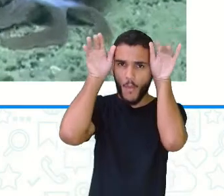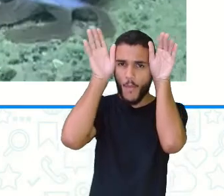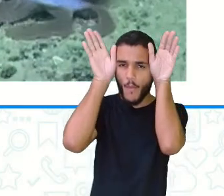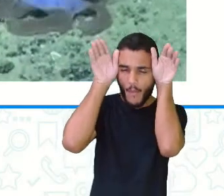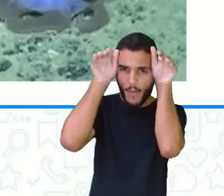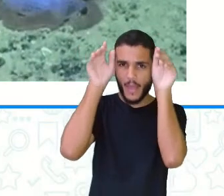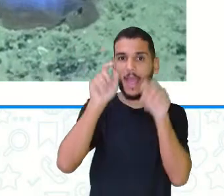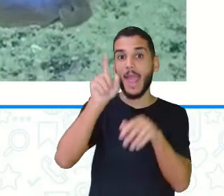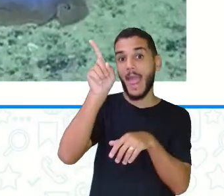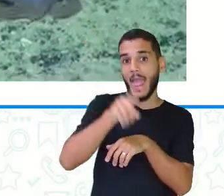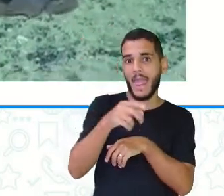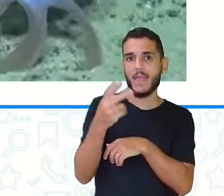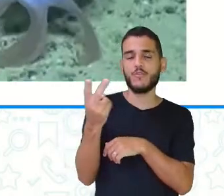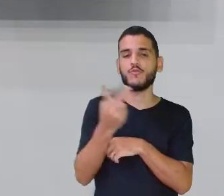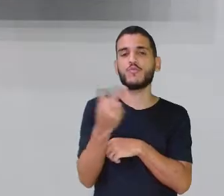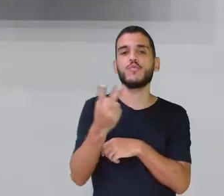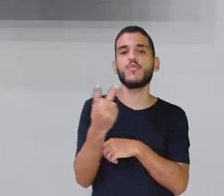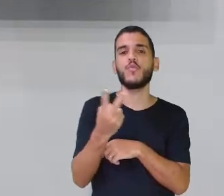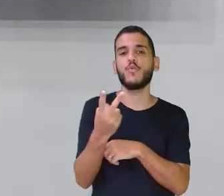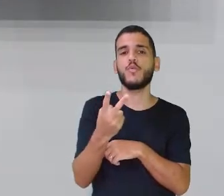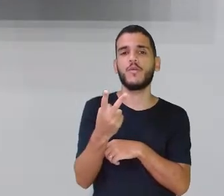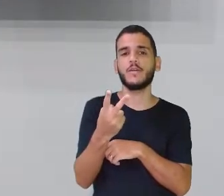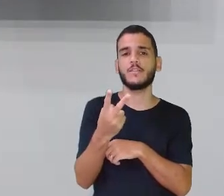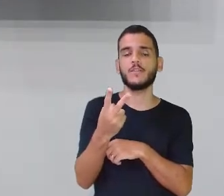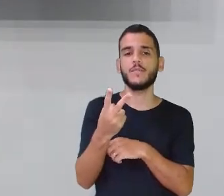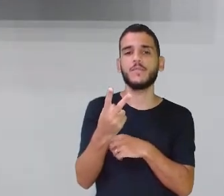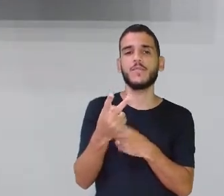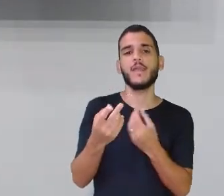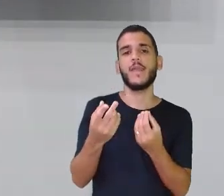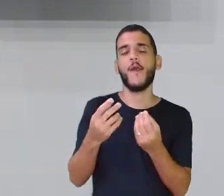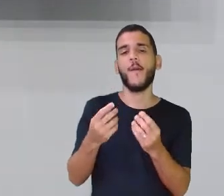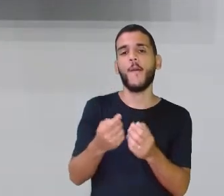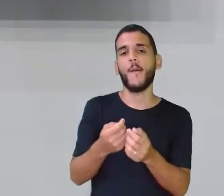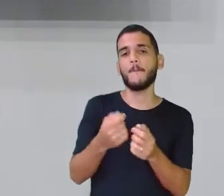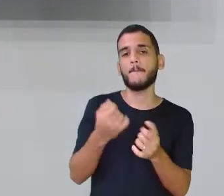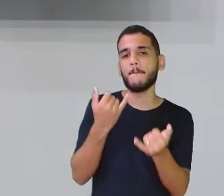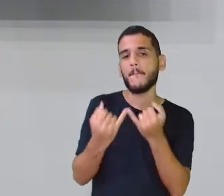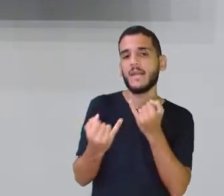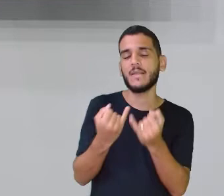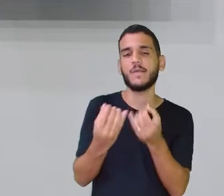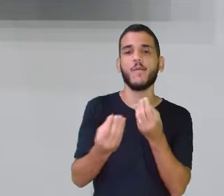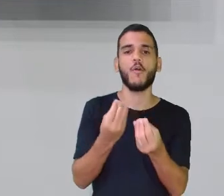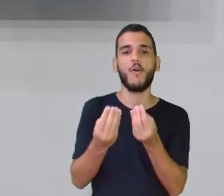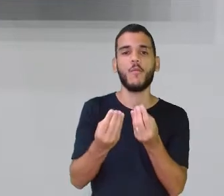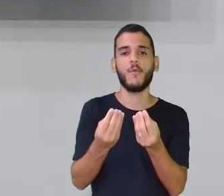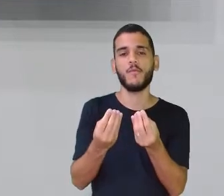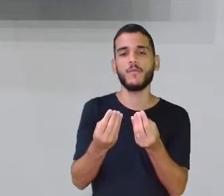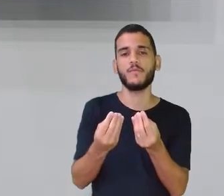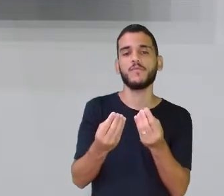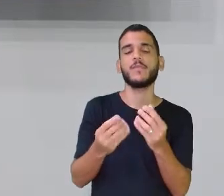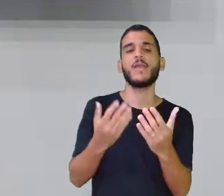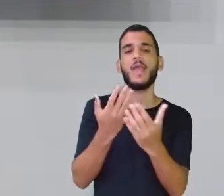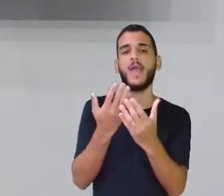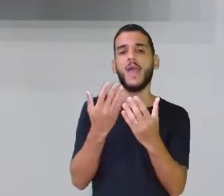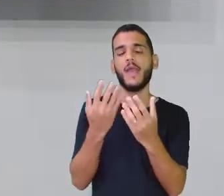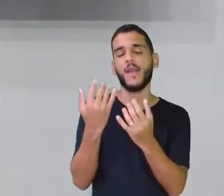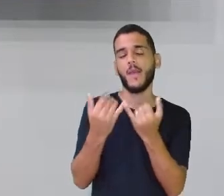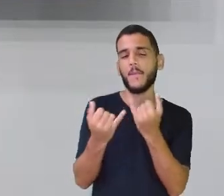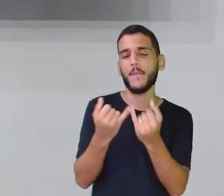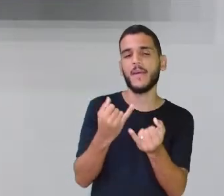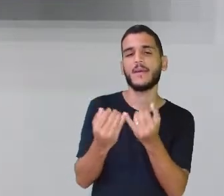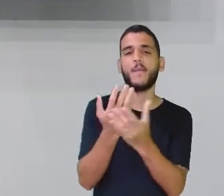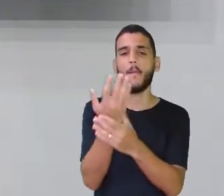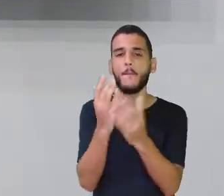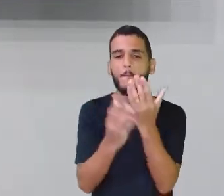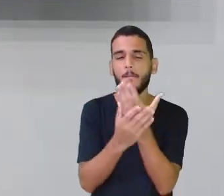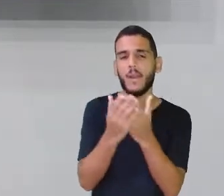são duas barbatanas membráceas que se localizam no topo da cabeça. São dois membros ali, tá? Porque a gente